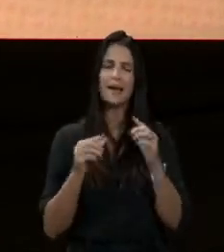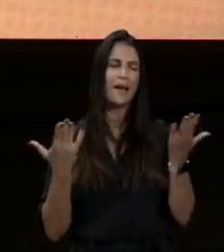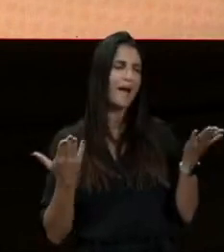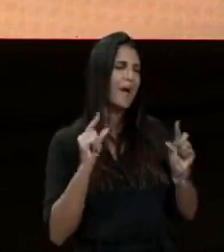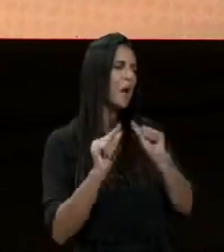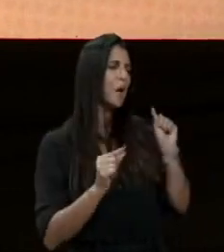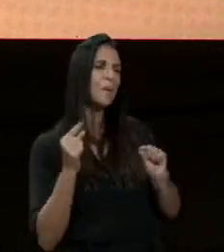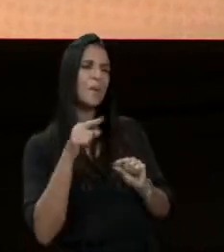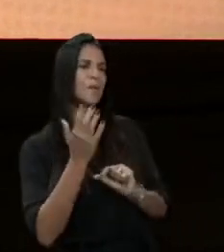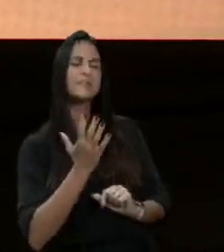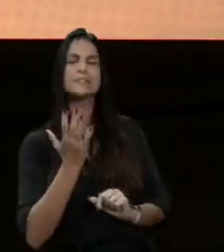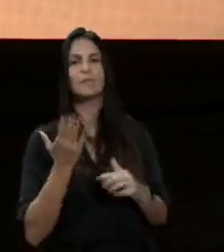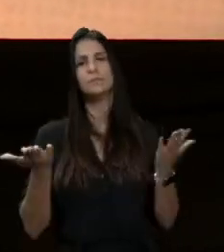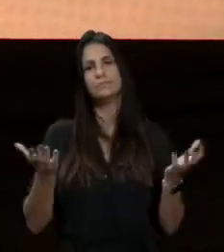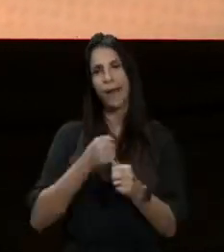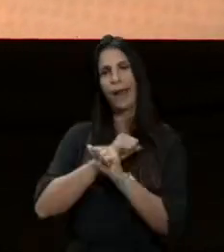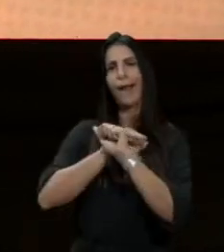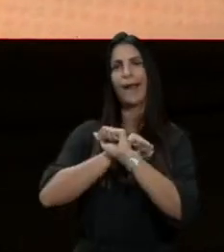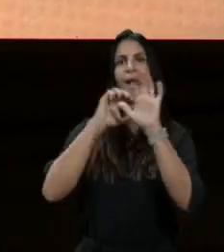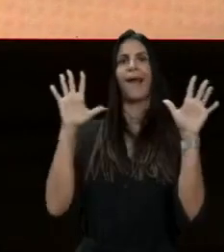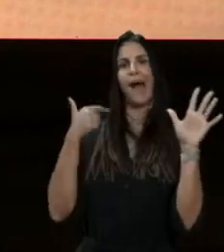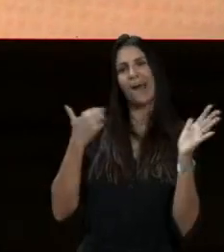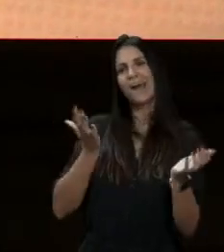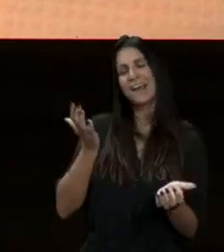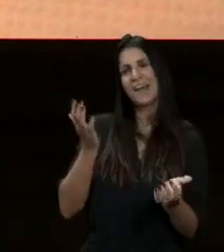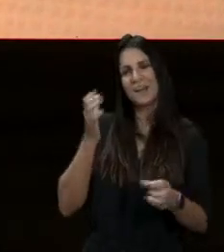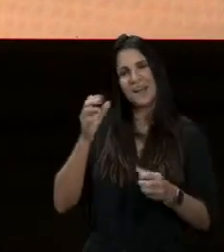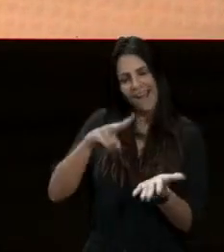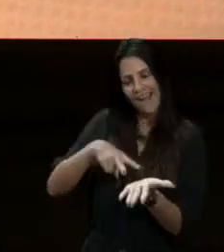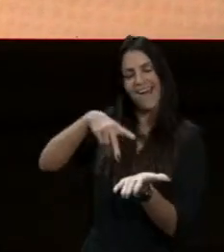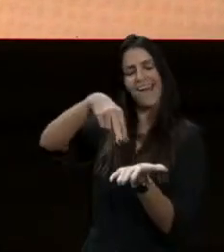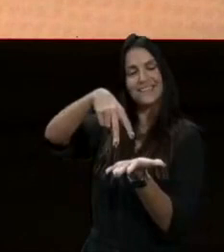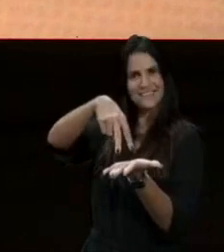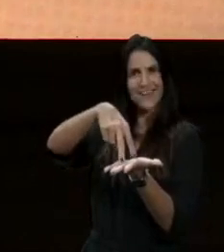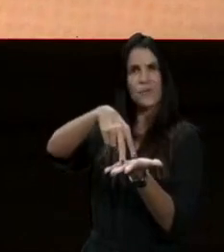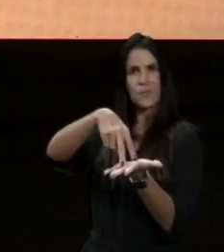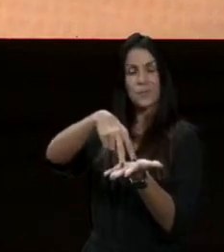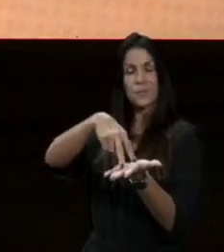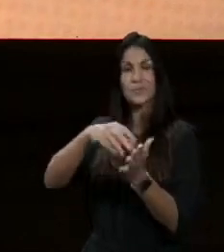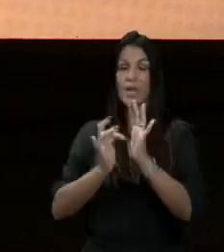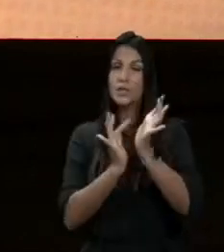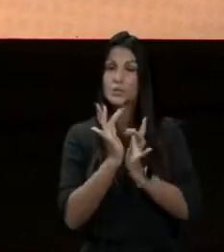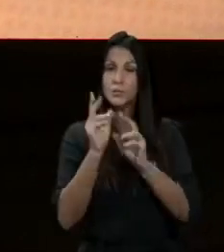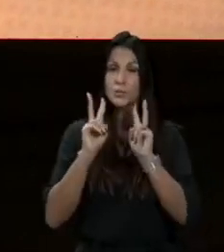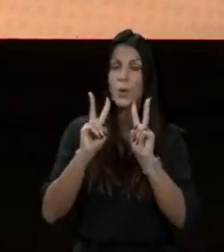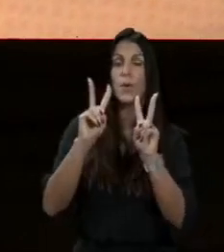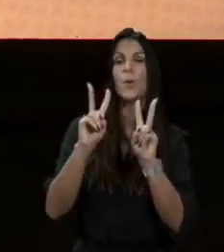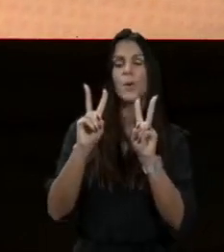Claro que ele quer andar a Jesus era para ele falar assim perdoados estão os teus pecados